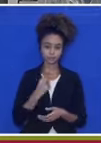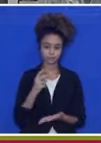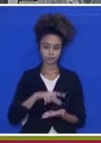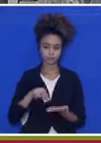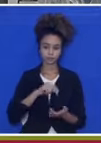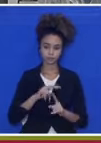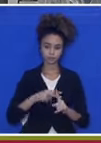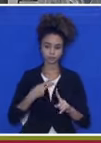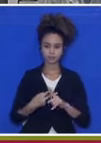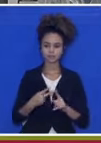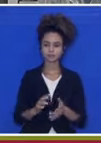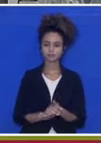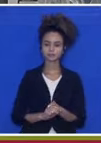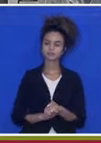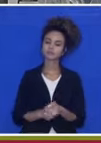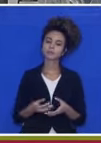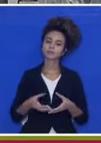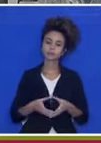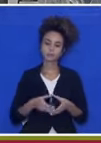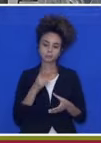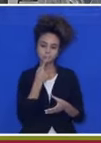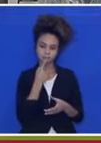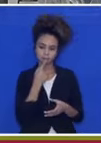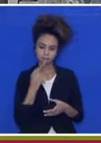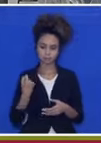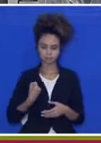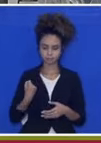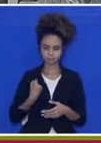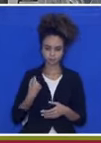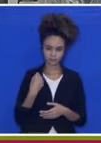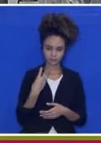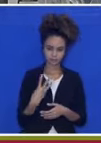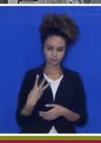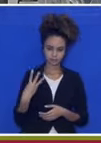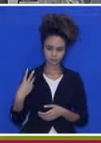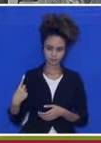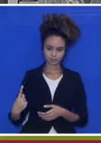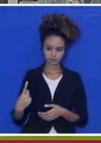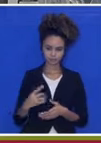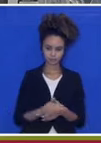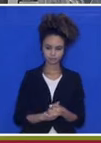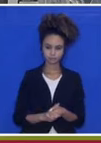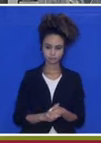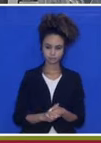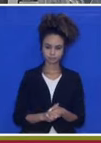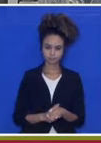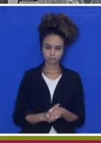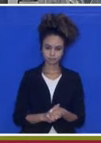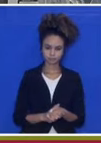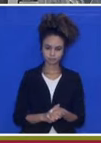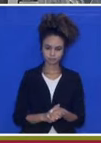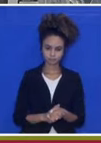Segundo sorteio da dupla cena. Bola vermelha, número 31. Vermelha, 31.